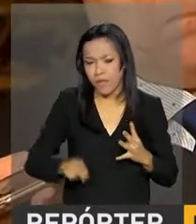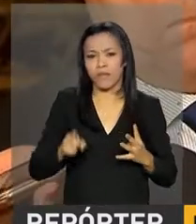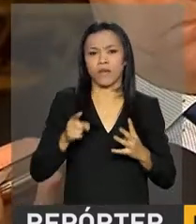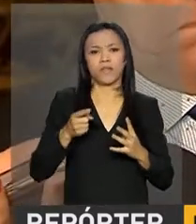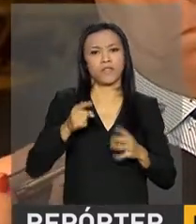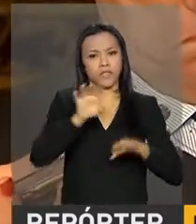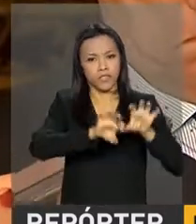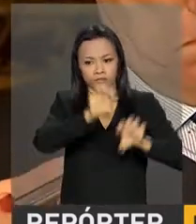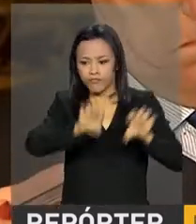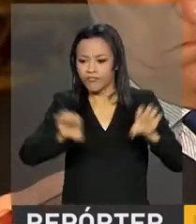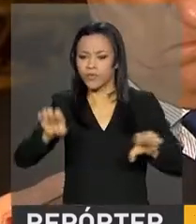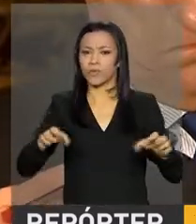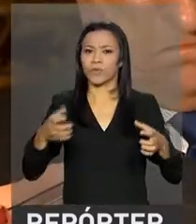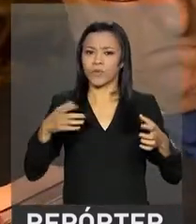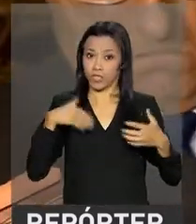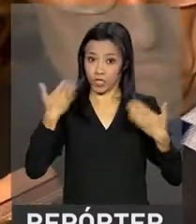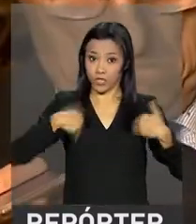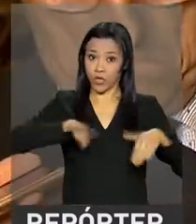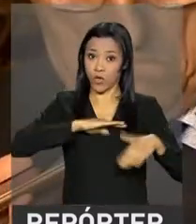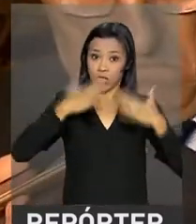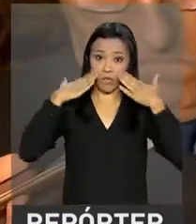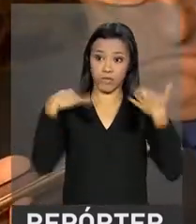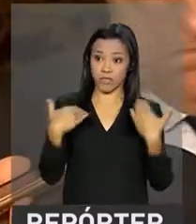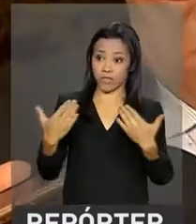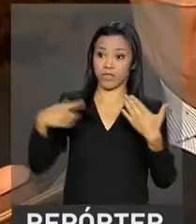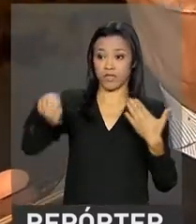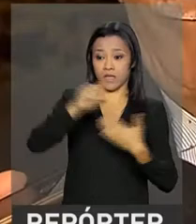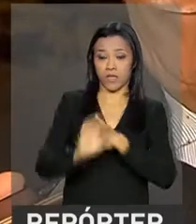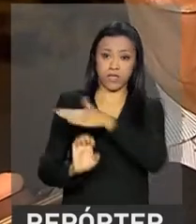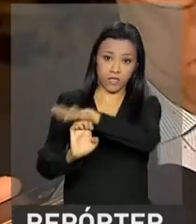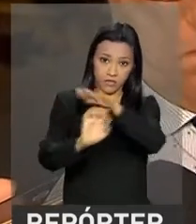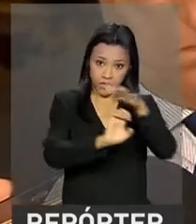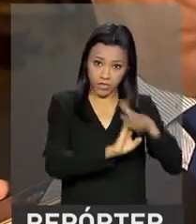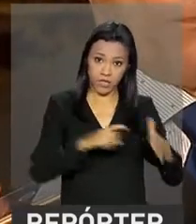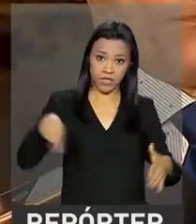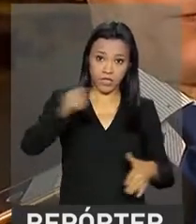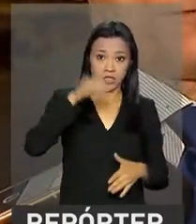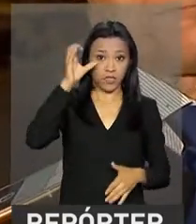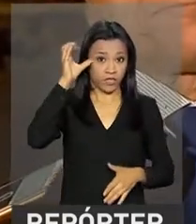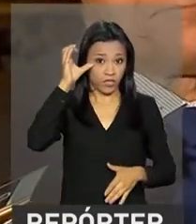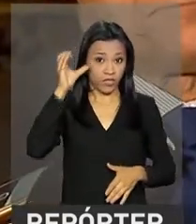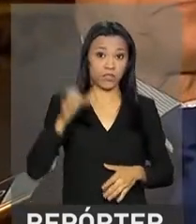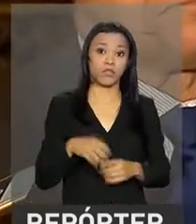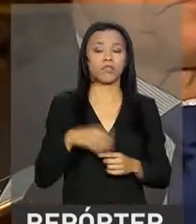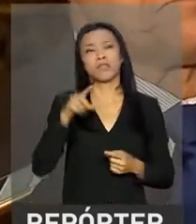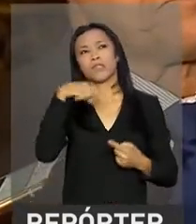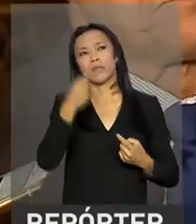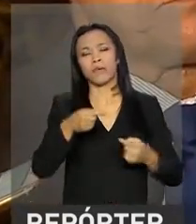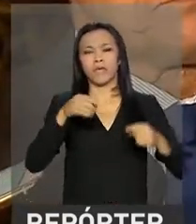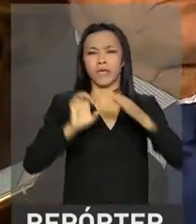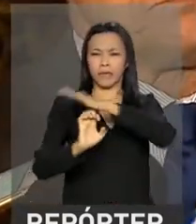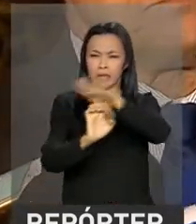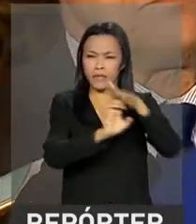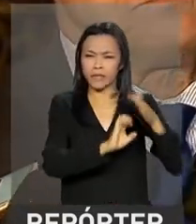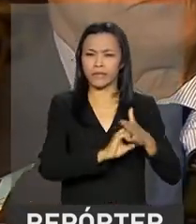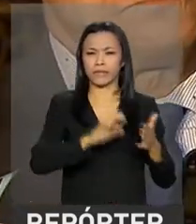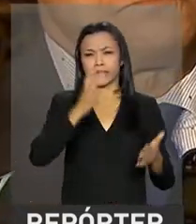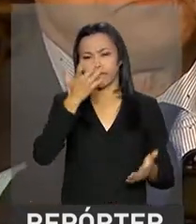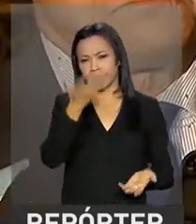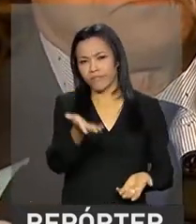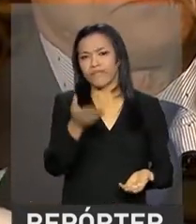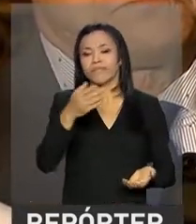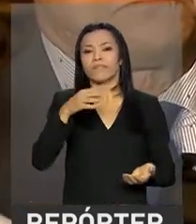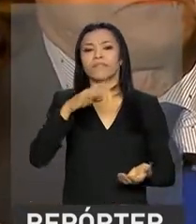apresentados não só empresário chinês mas vão ser também apresentadas a empresários nem de anos é sul africanos